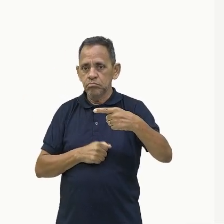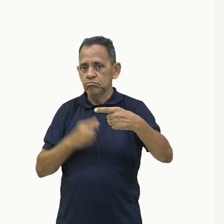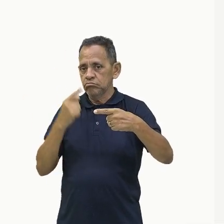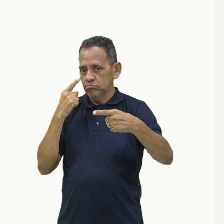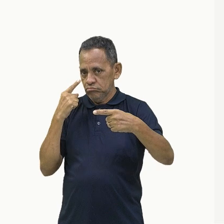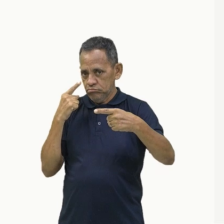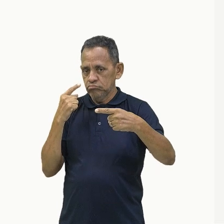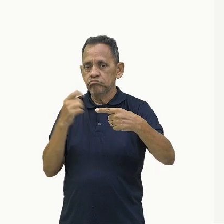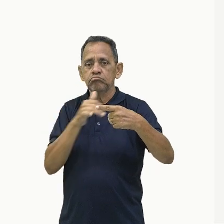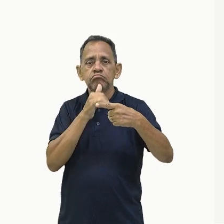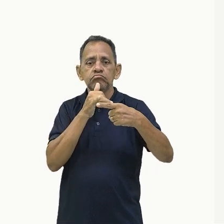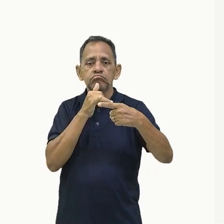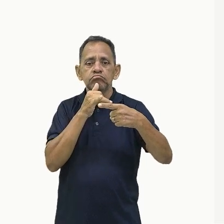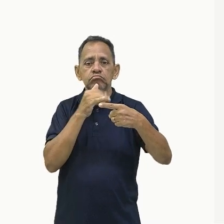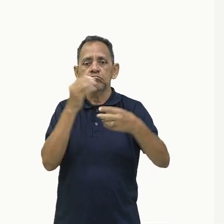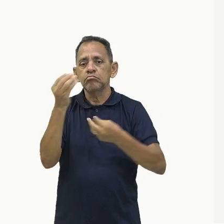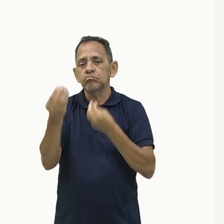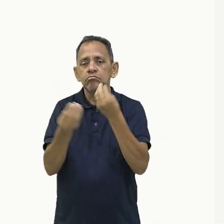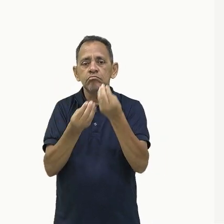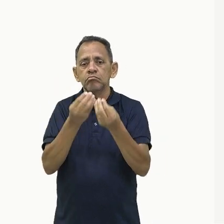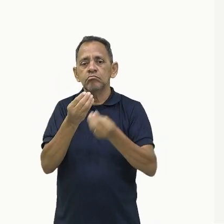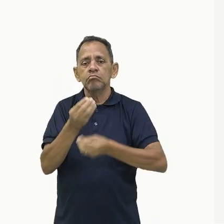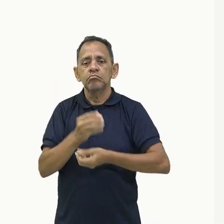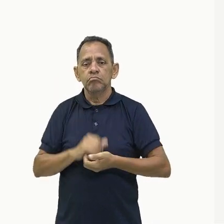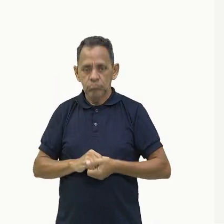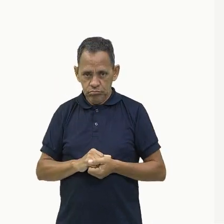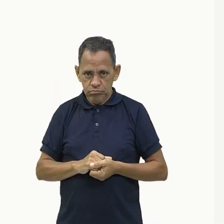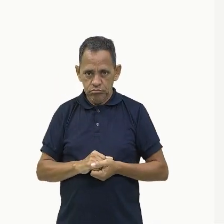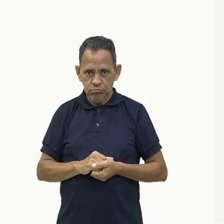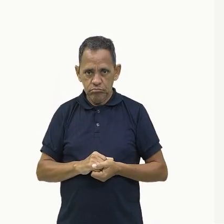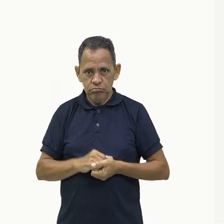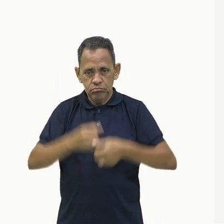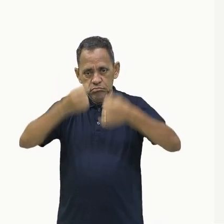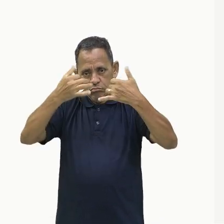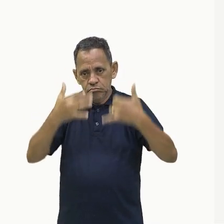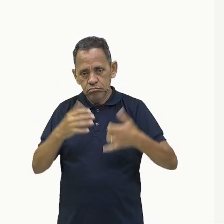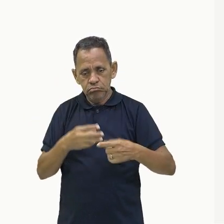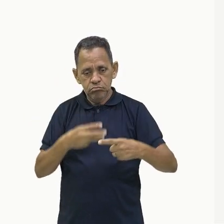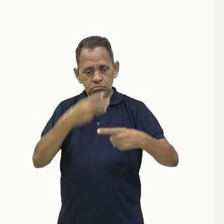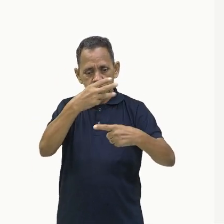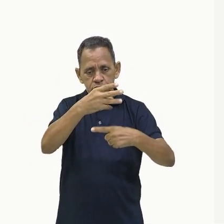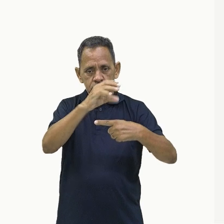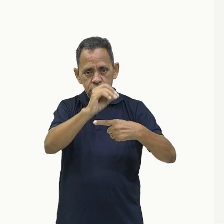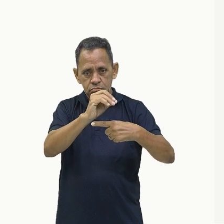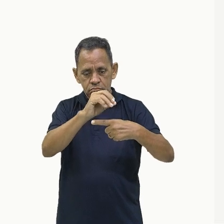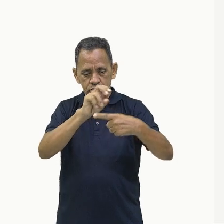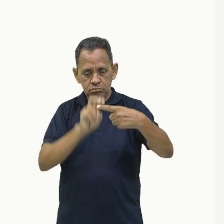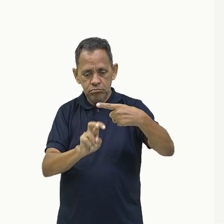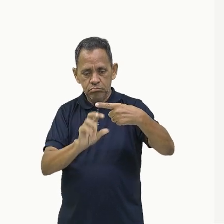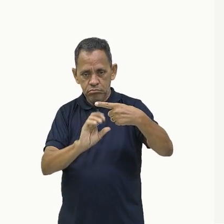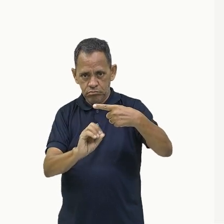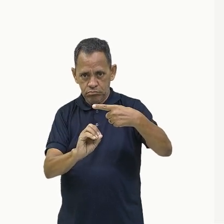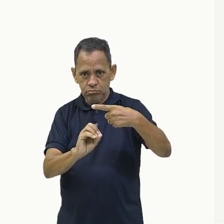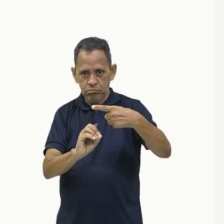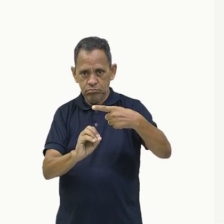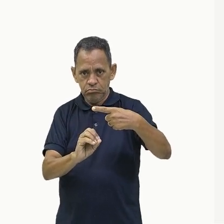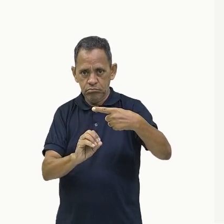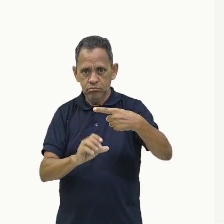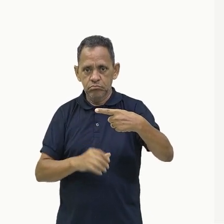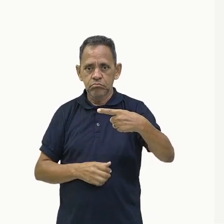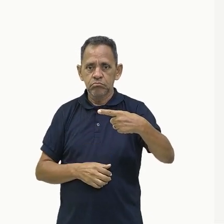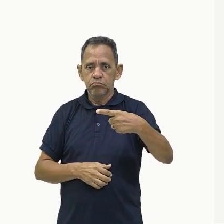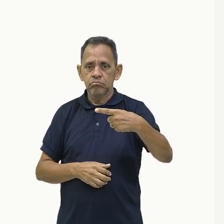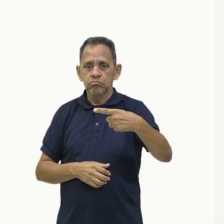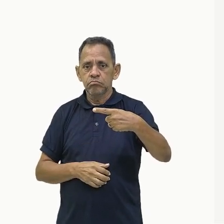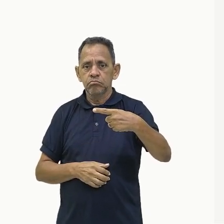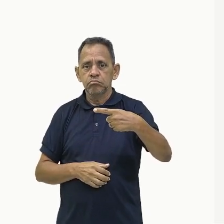caso, como a gente está falando dos meninos, então é 30 sobre 50. Ok? E